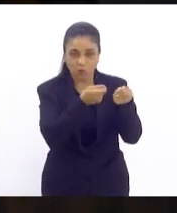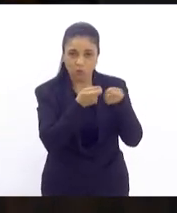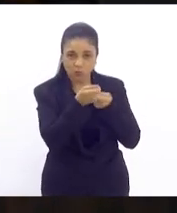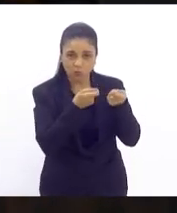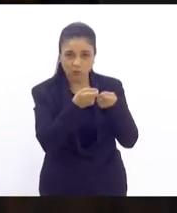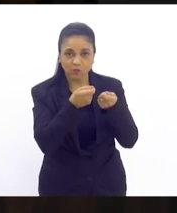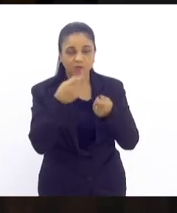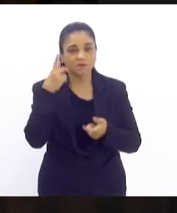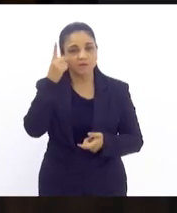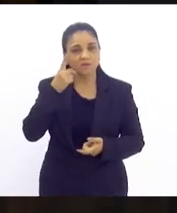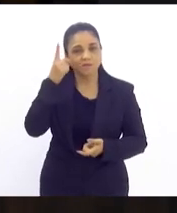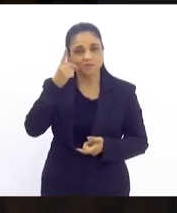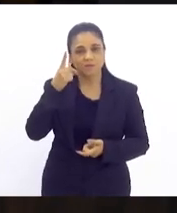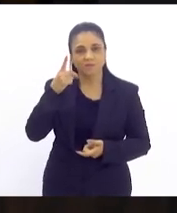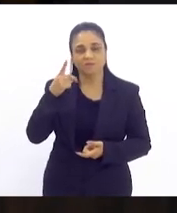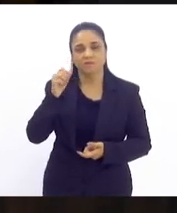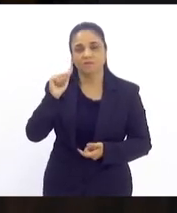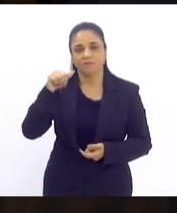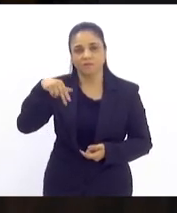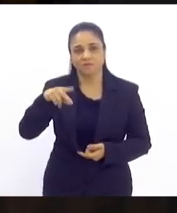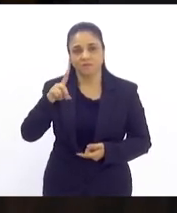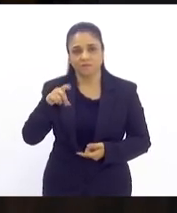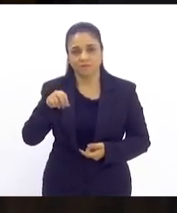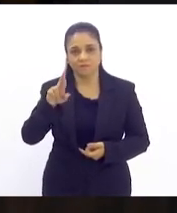Deputado André Correia